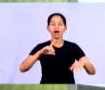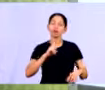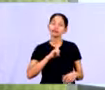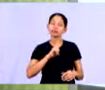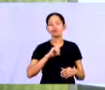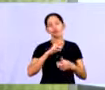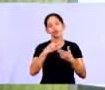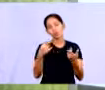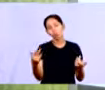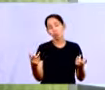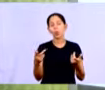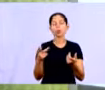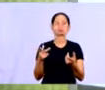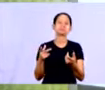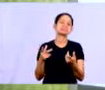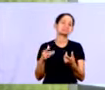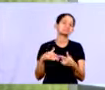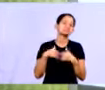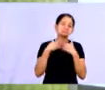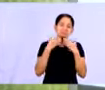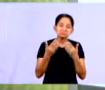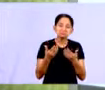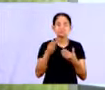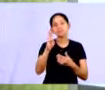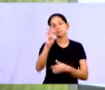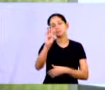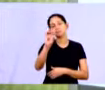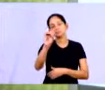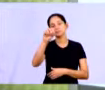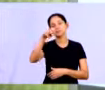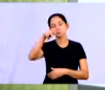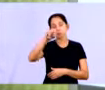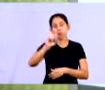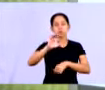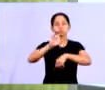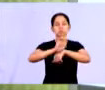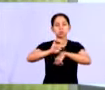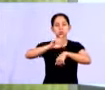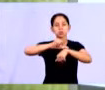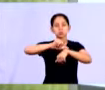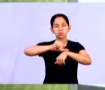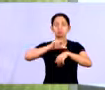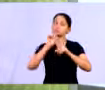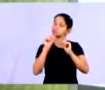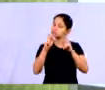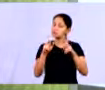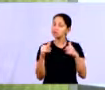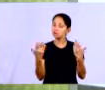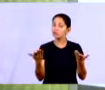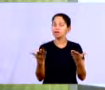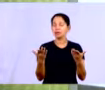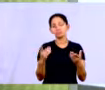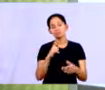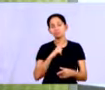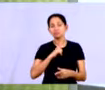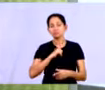comissão, premiação, bônus, tem seu salário, tem hora extra, tem DSR. E aí acaba assim, onerando,